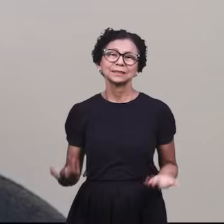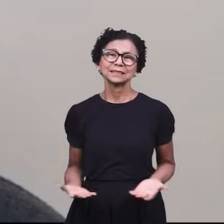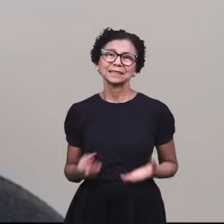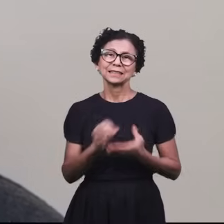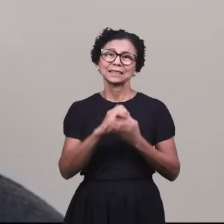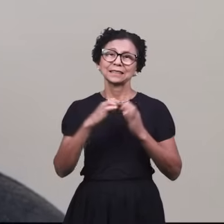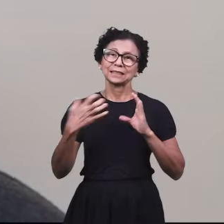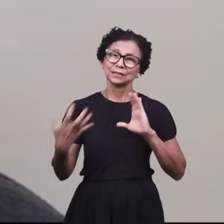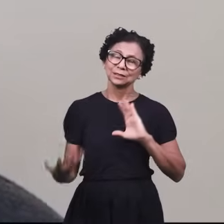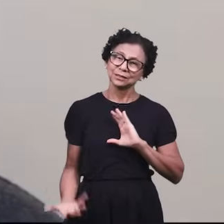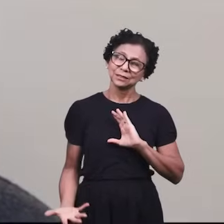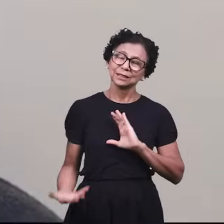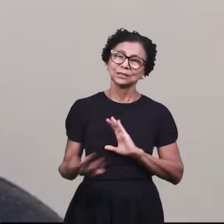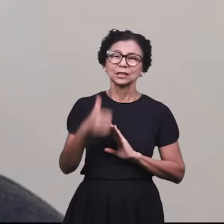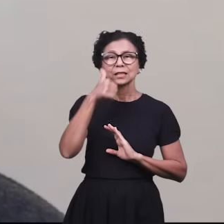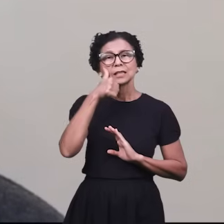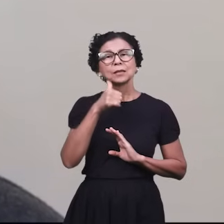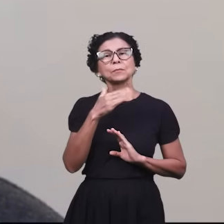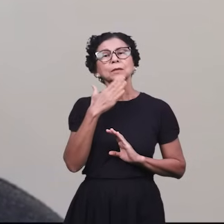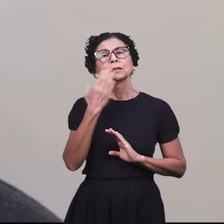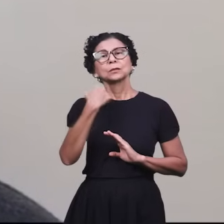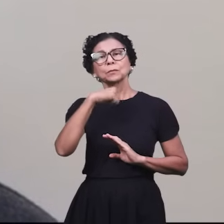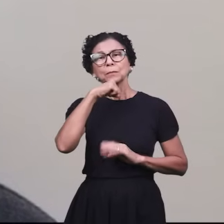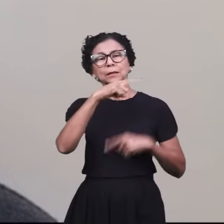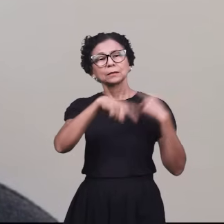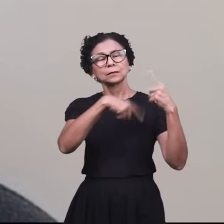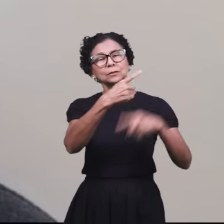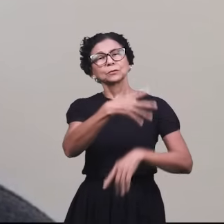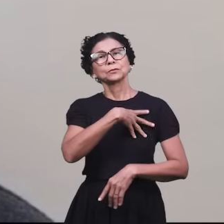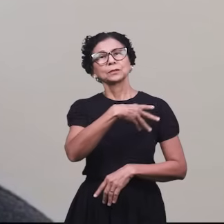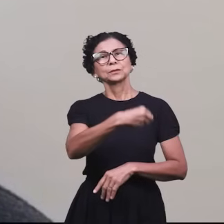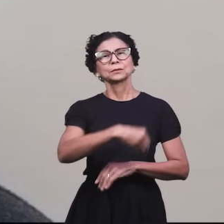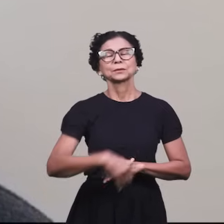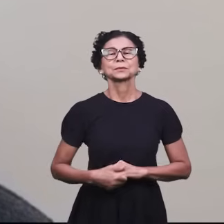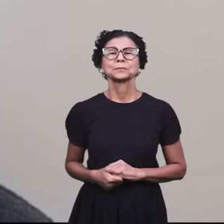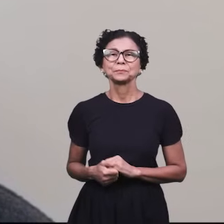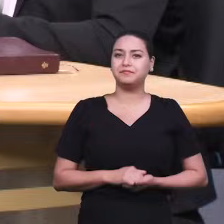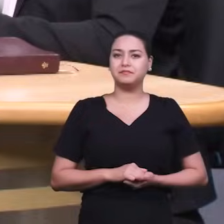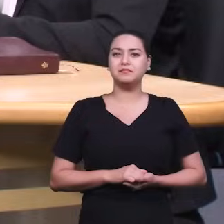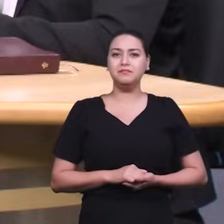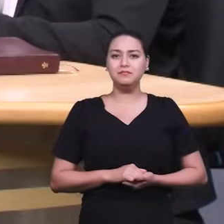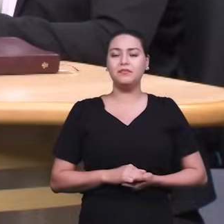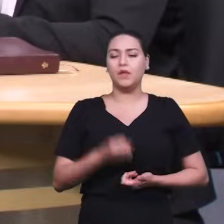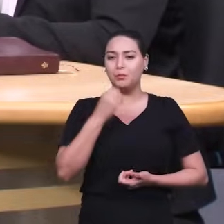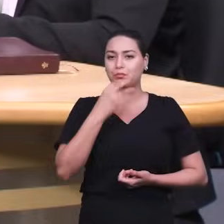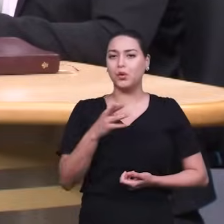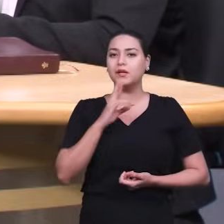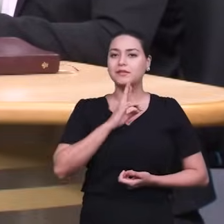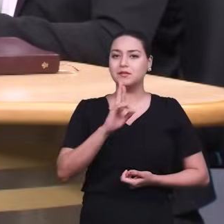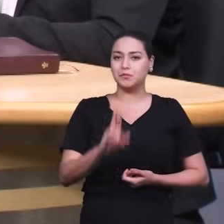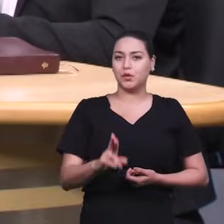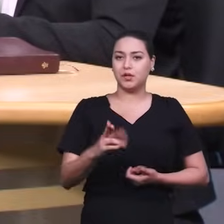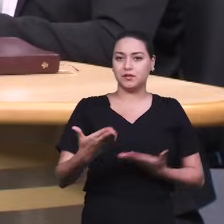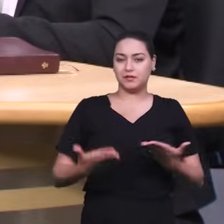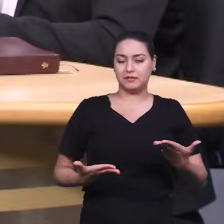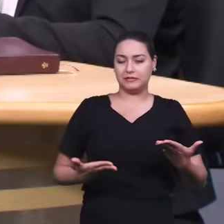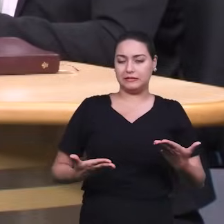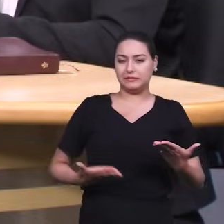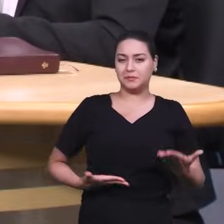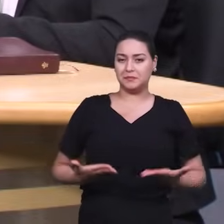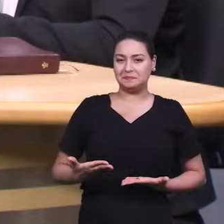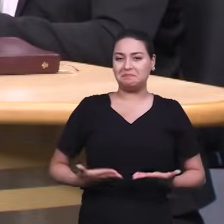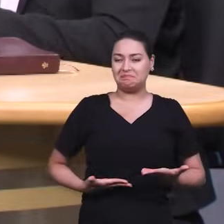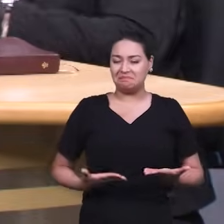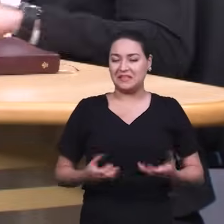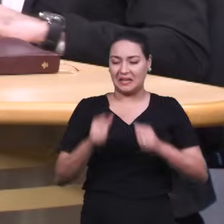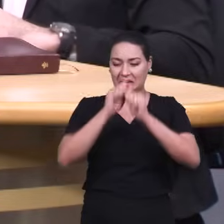E assim uma característica passa dos pais para os filhos. Muito bom. Muito boa